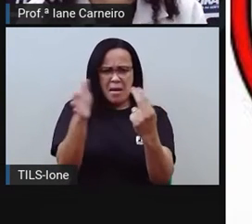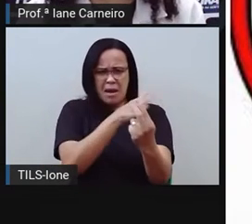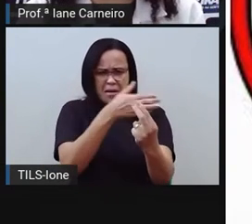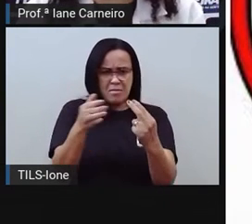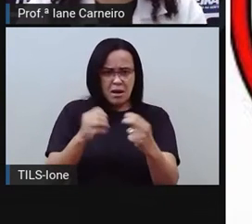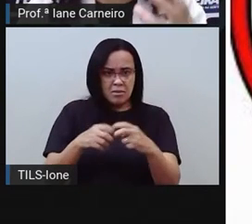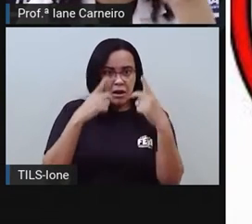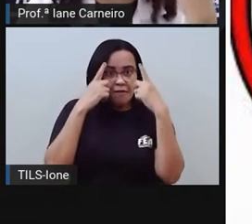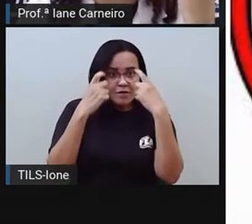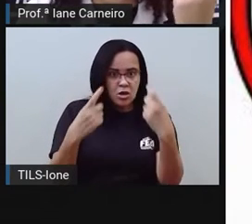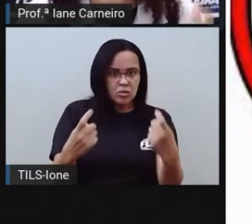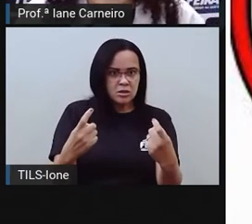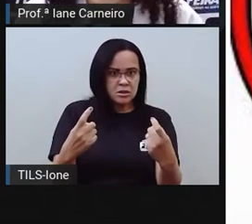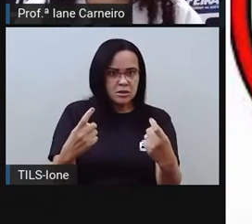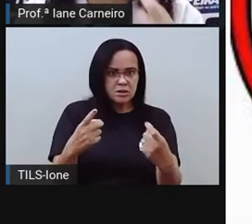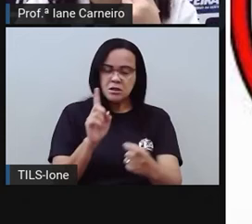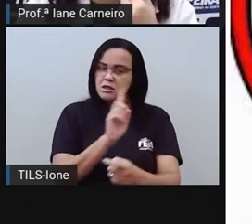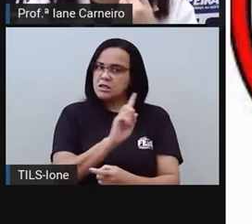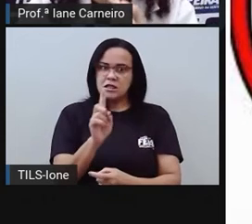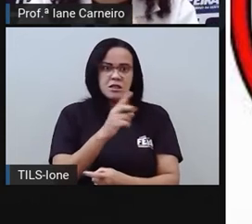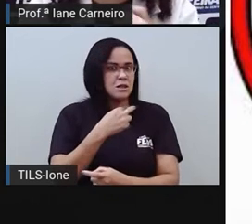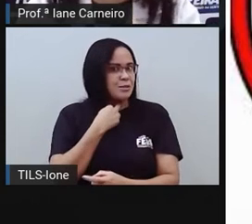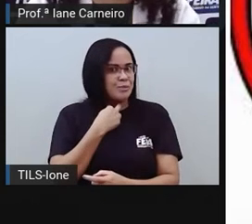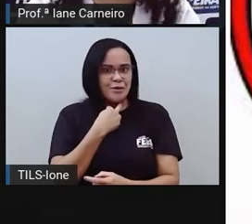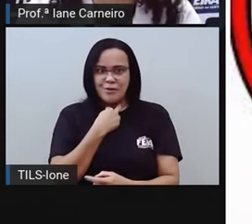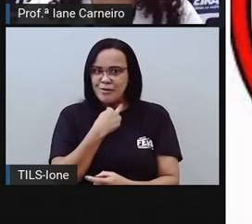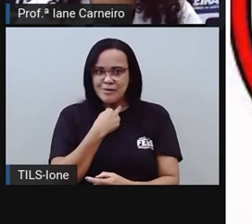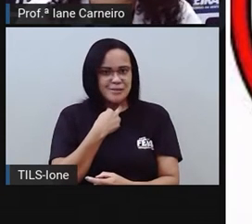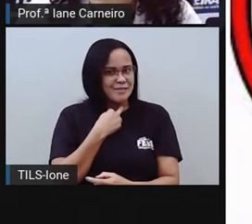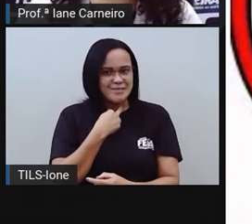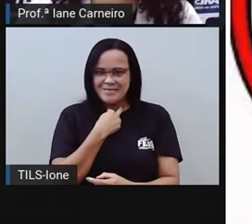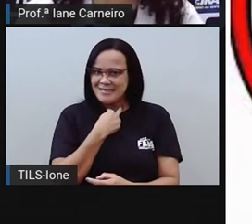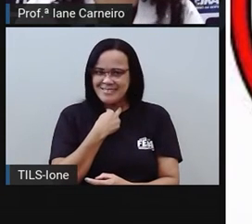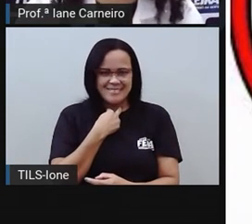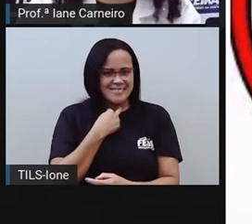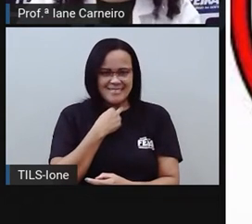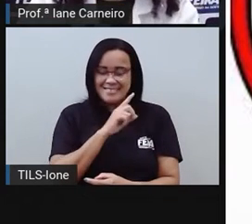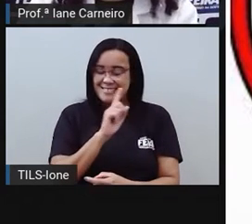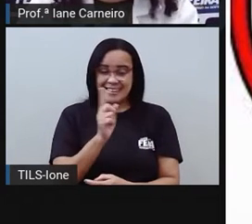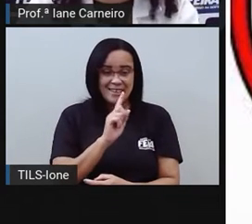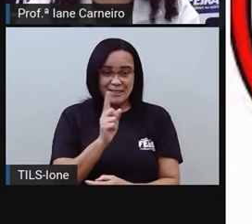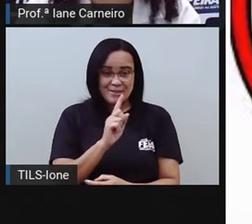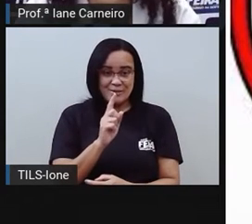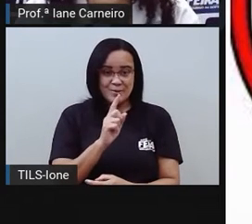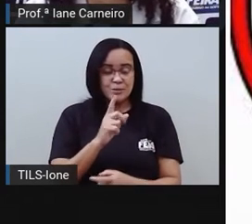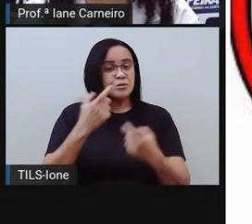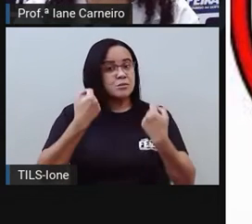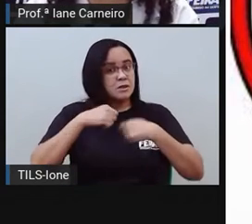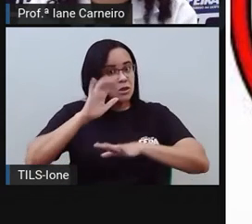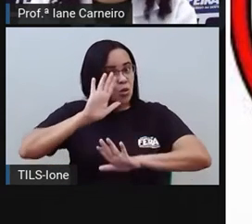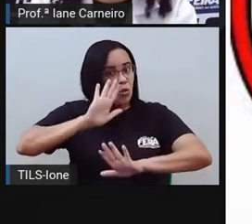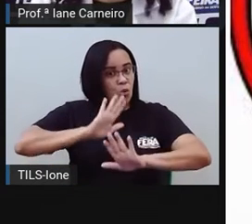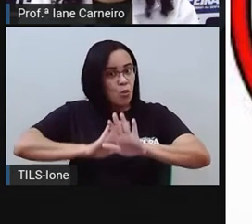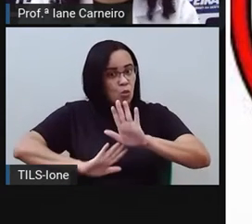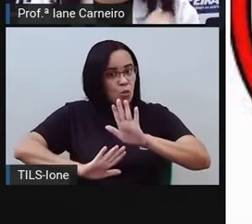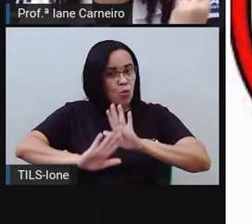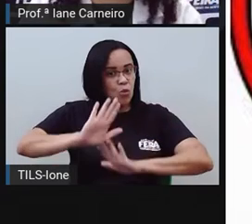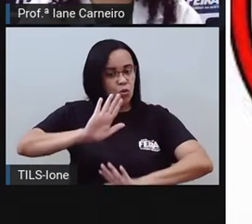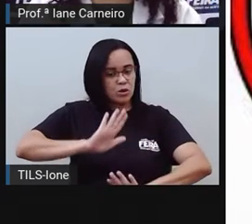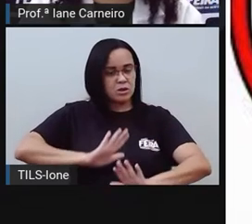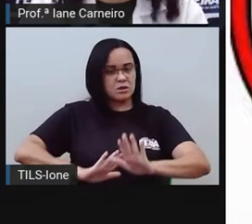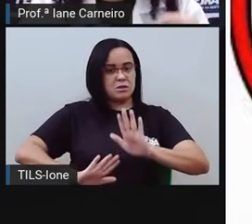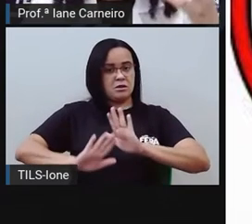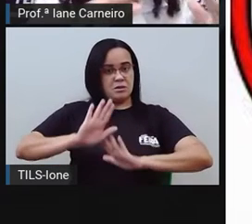como um tapa, né? Como agressão física, as palavras também machucam demais. Então, a gente tem que ter esse cuidado, né? Jamais a